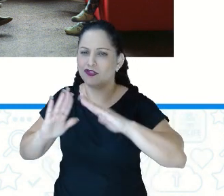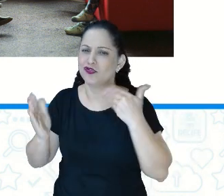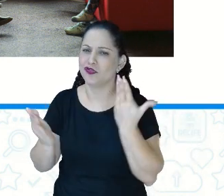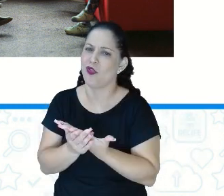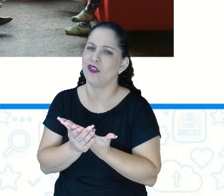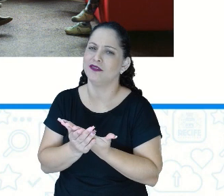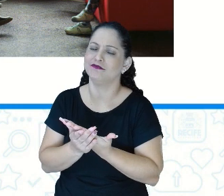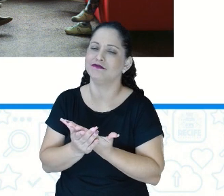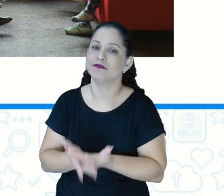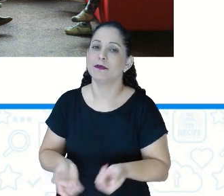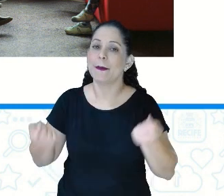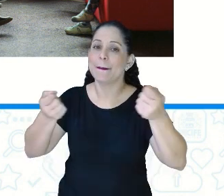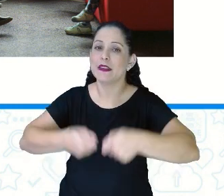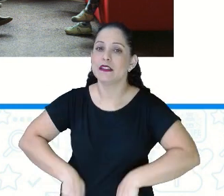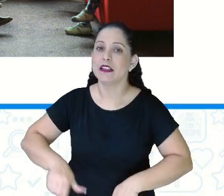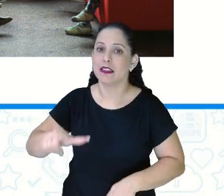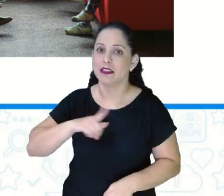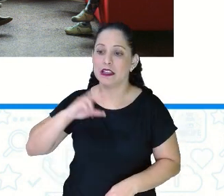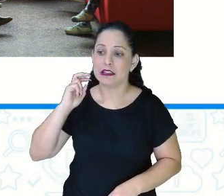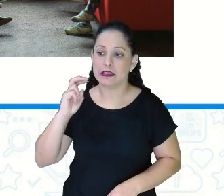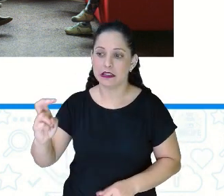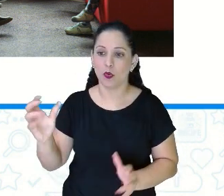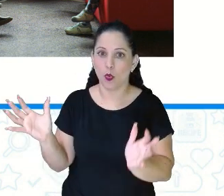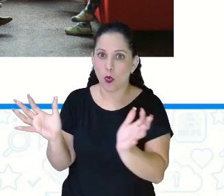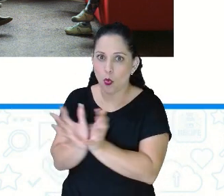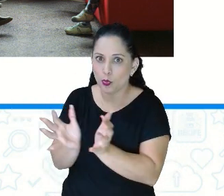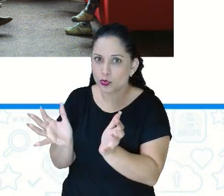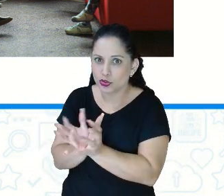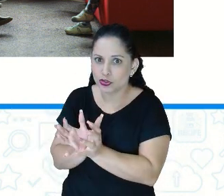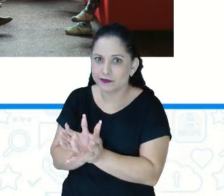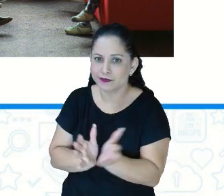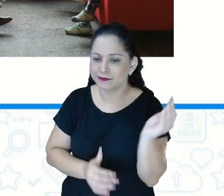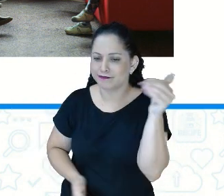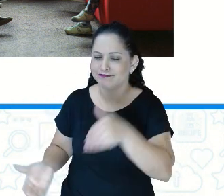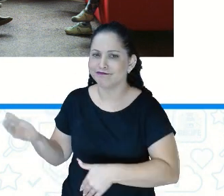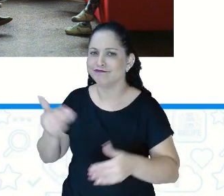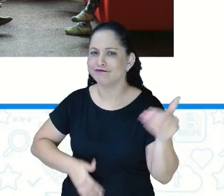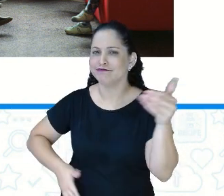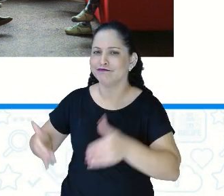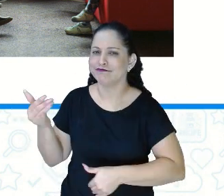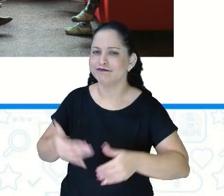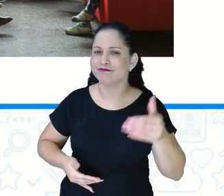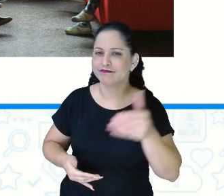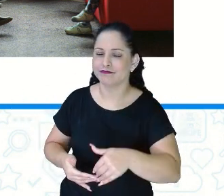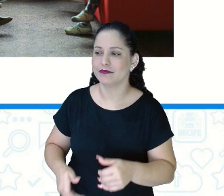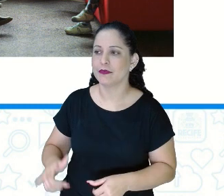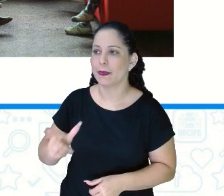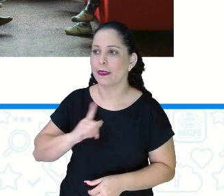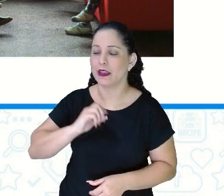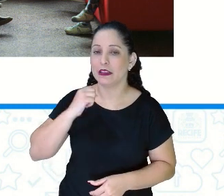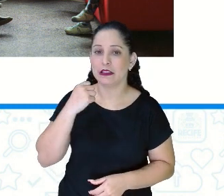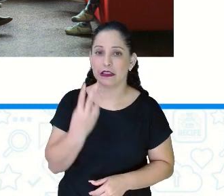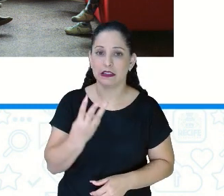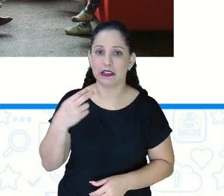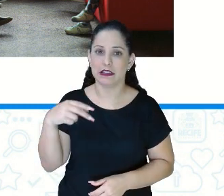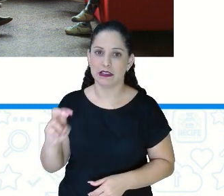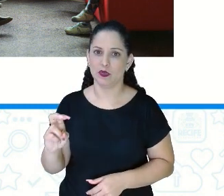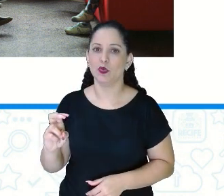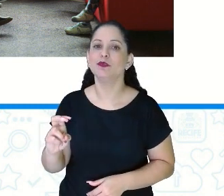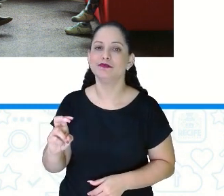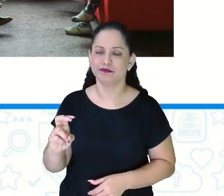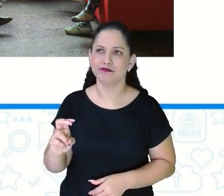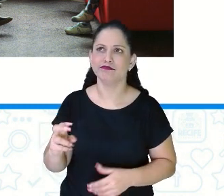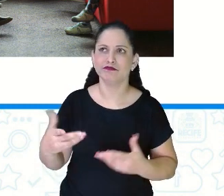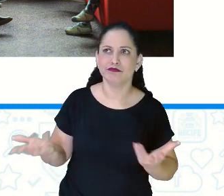que 5 grupos façam parte dela. Eu tenho um total de 35. É como se